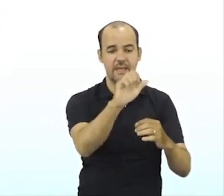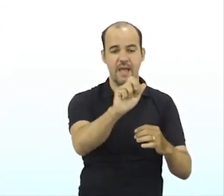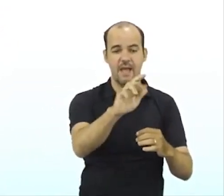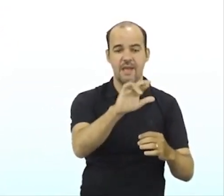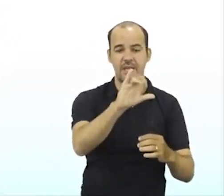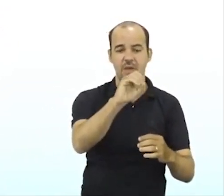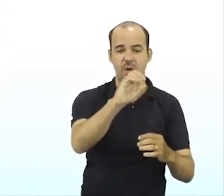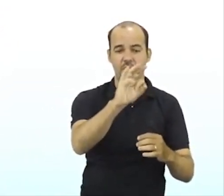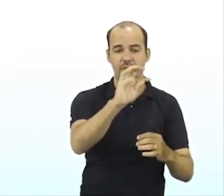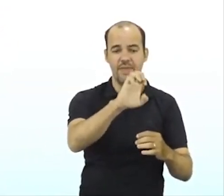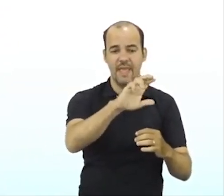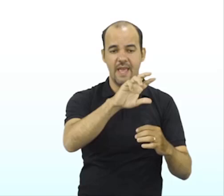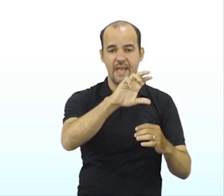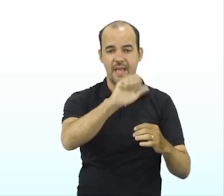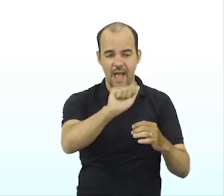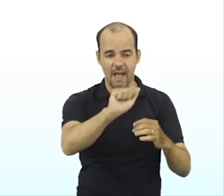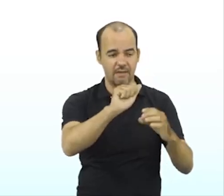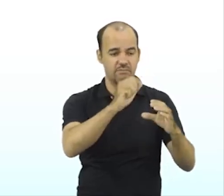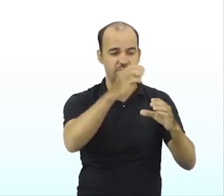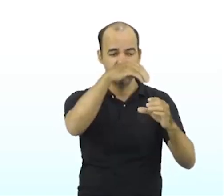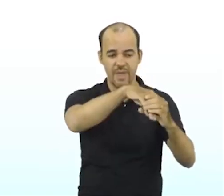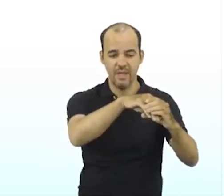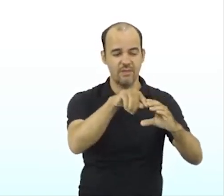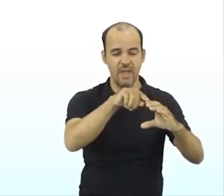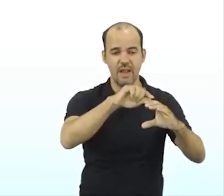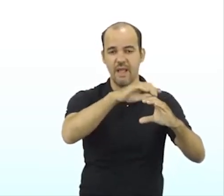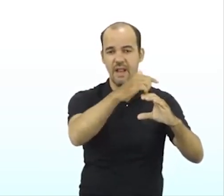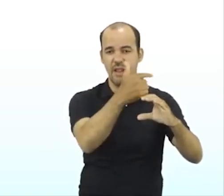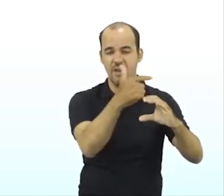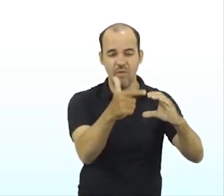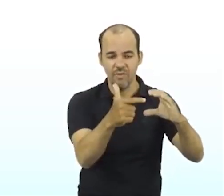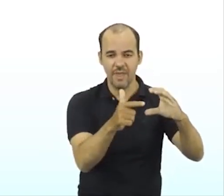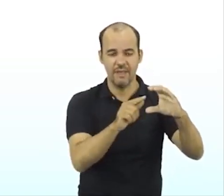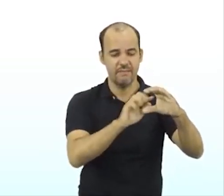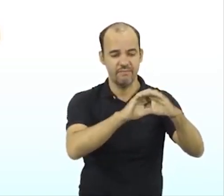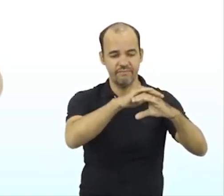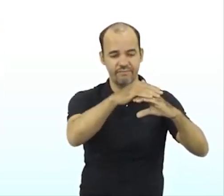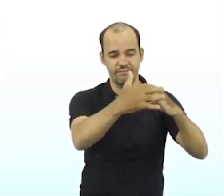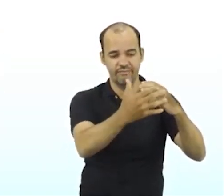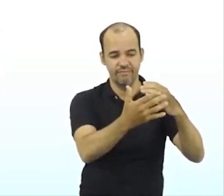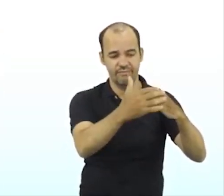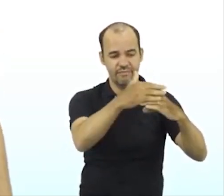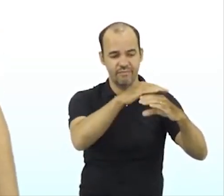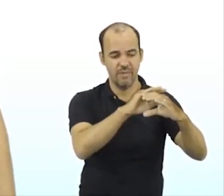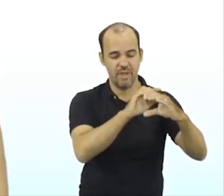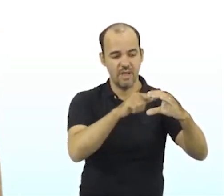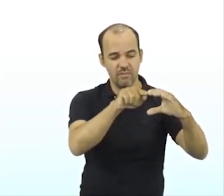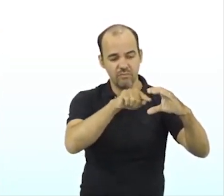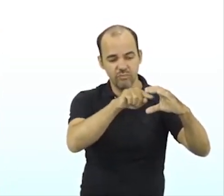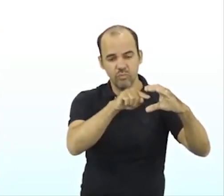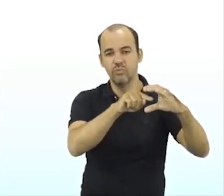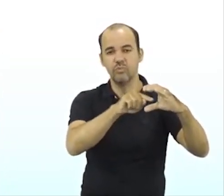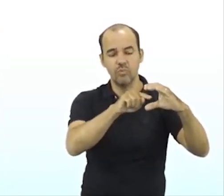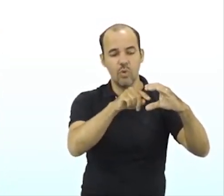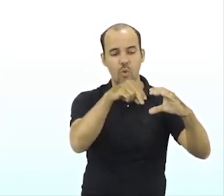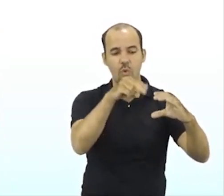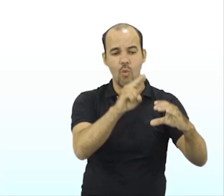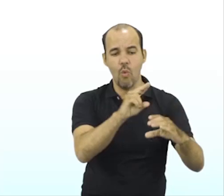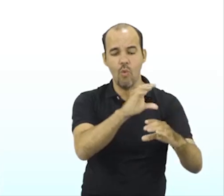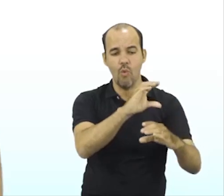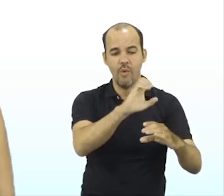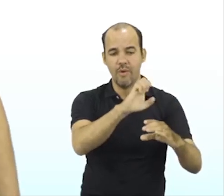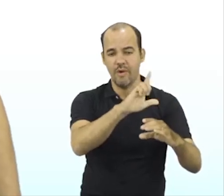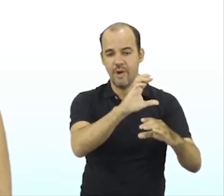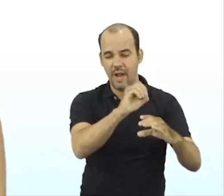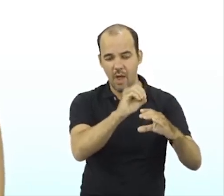nomes. Não tem carioteca. Ô monstro, carioteca é a membrana que forma o núcleo. Aquela bolinha que você encontra